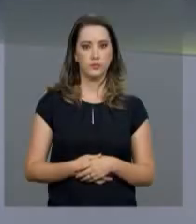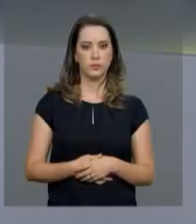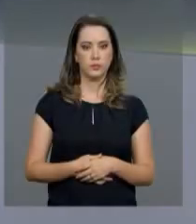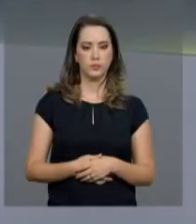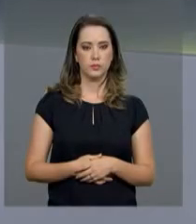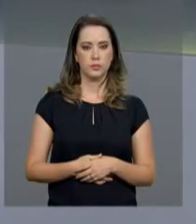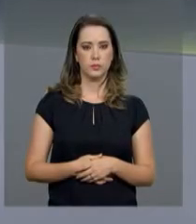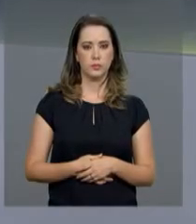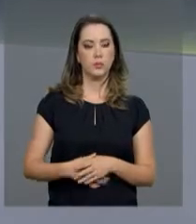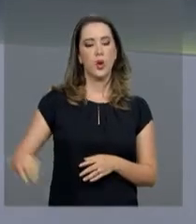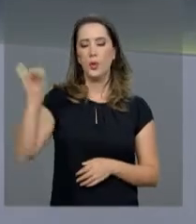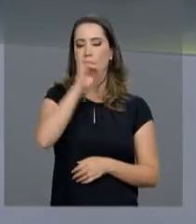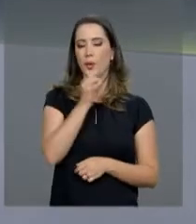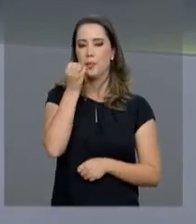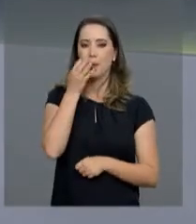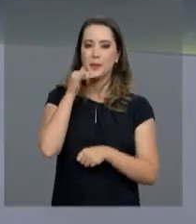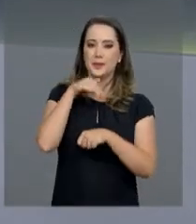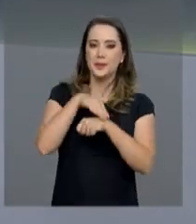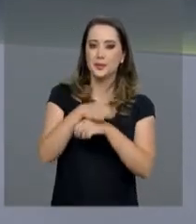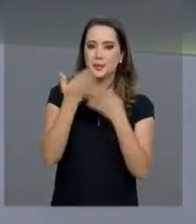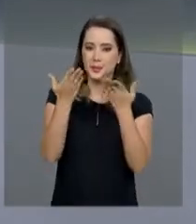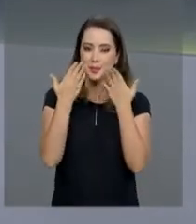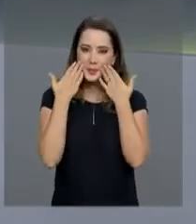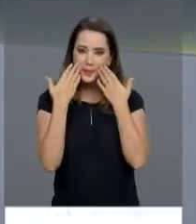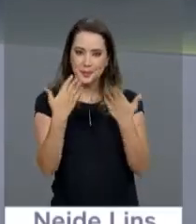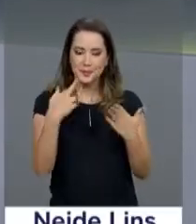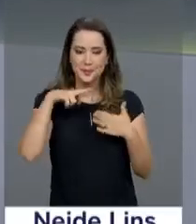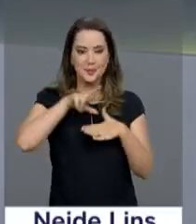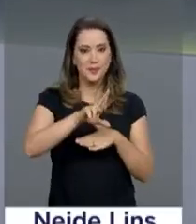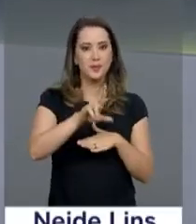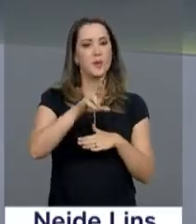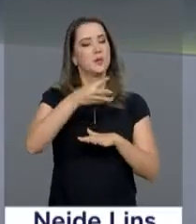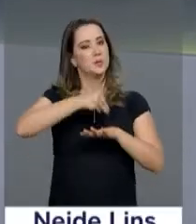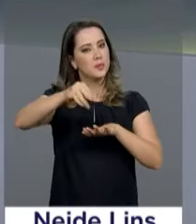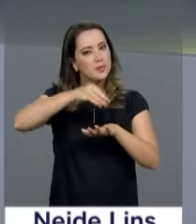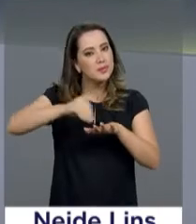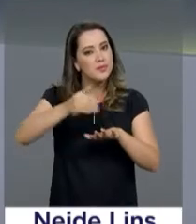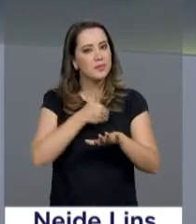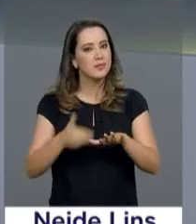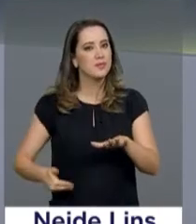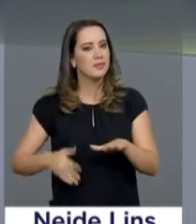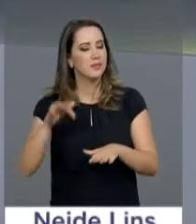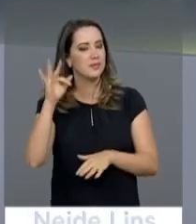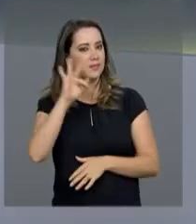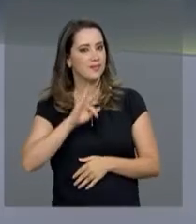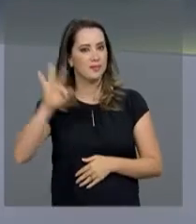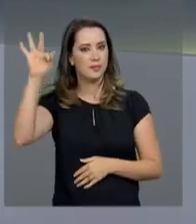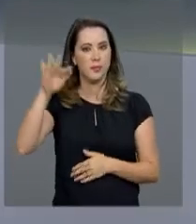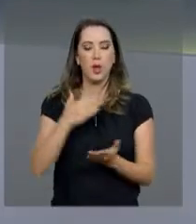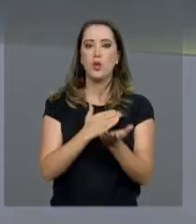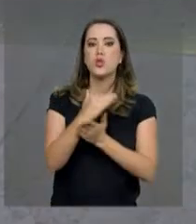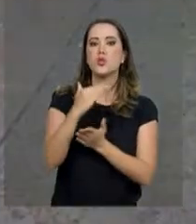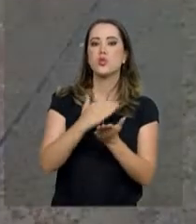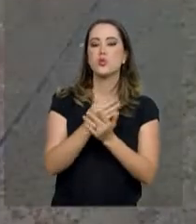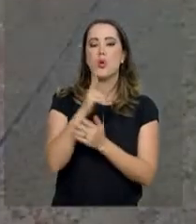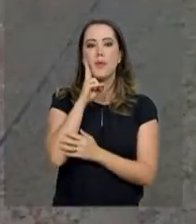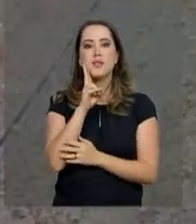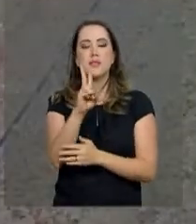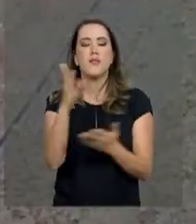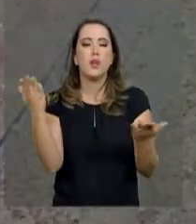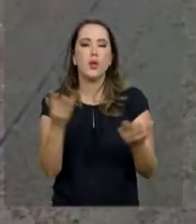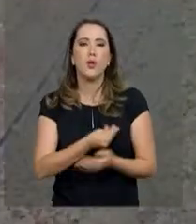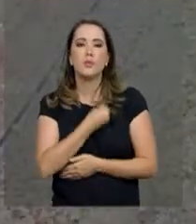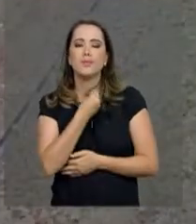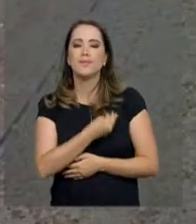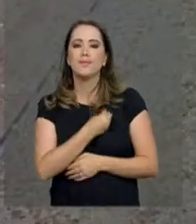olá boa noite no ar repórter e br com as notícias do governo federal a gente começa com imagens ao vivo da